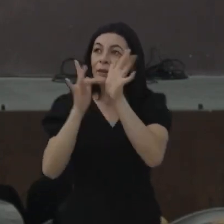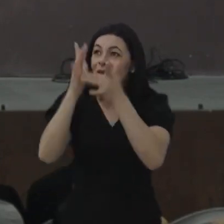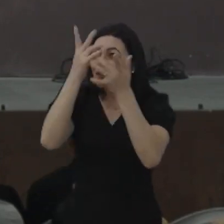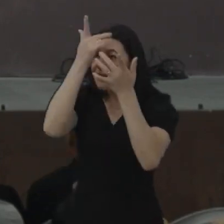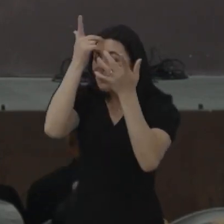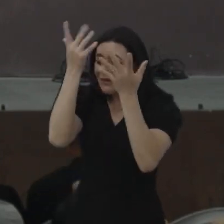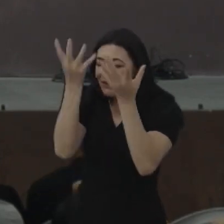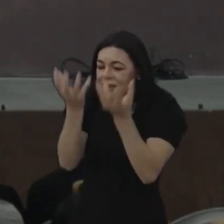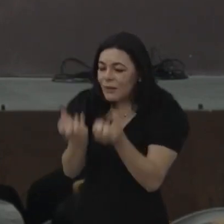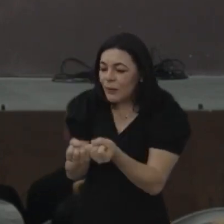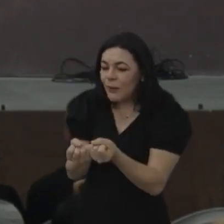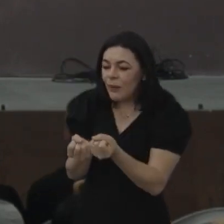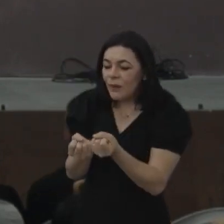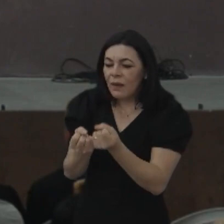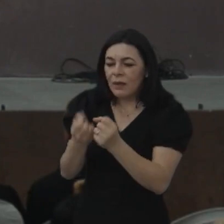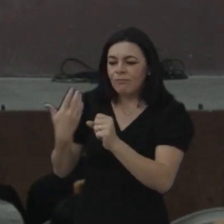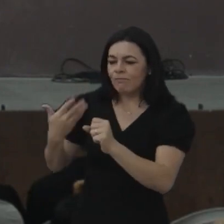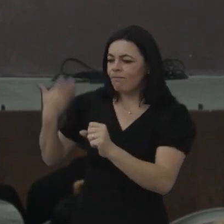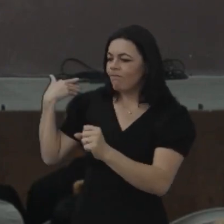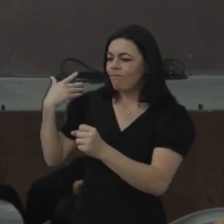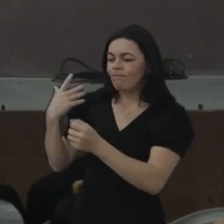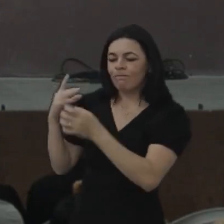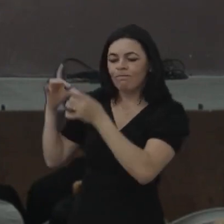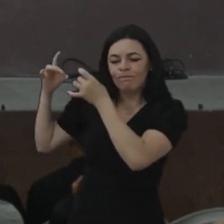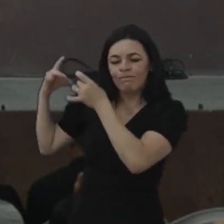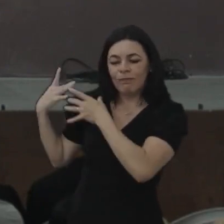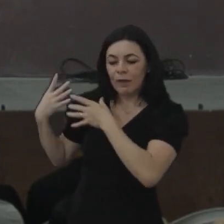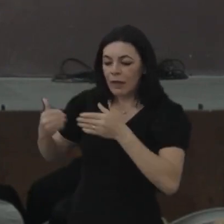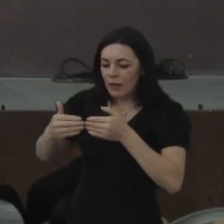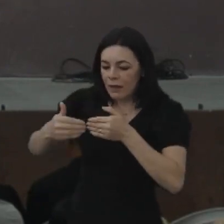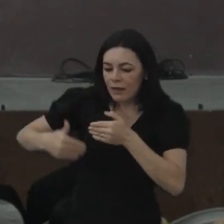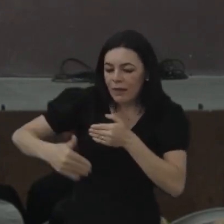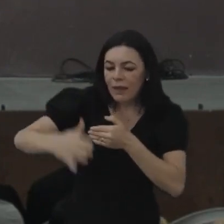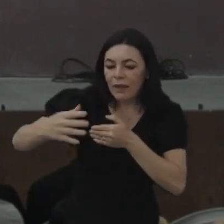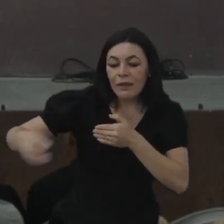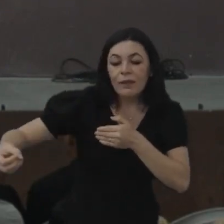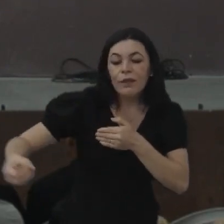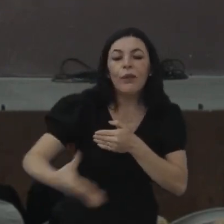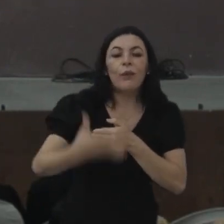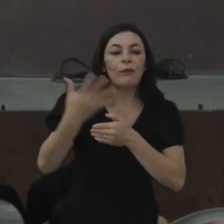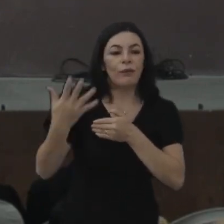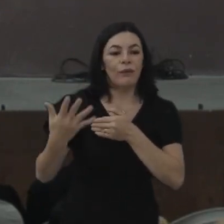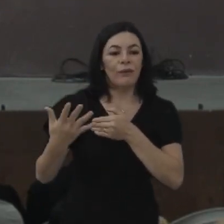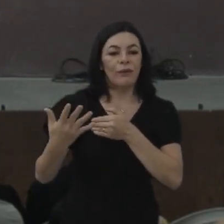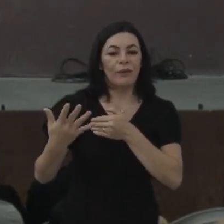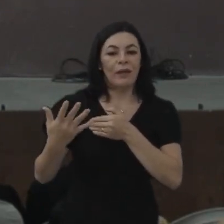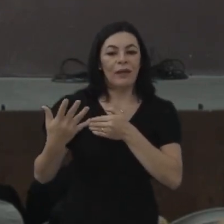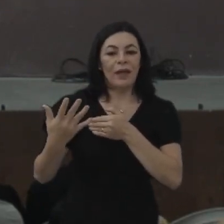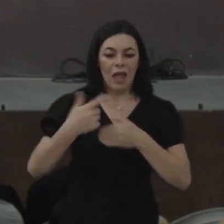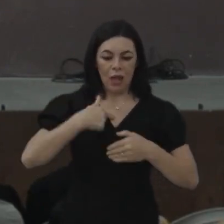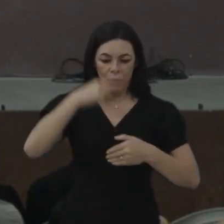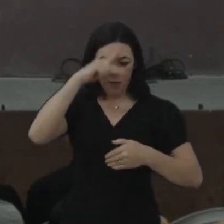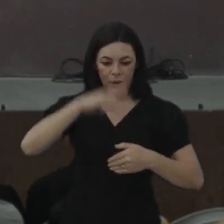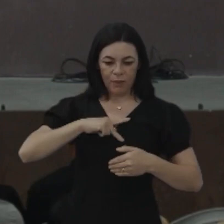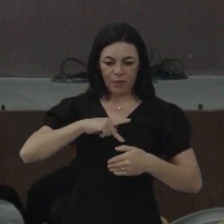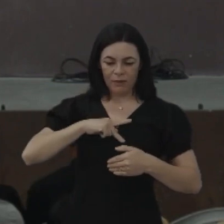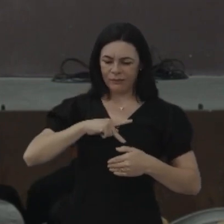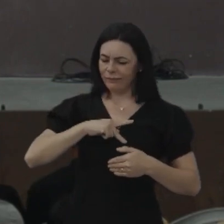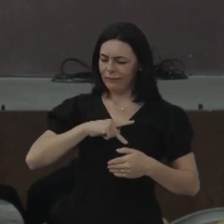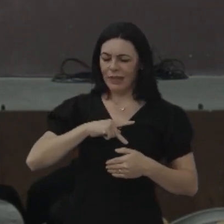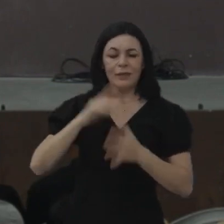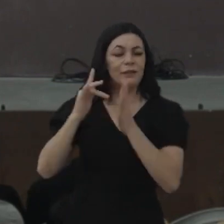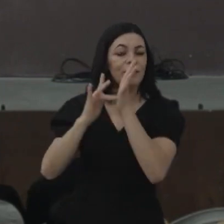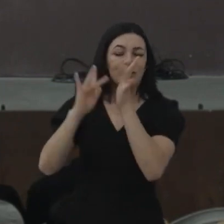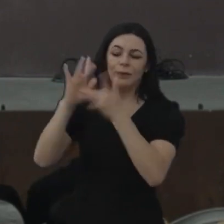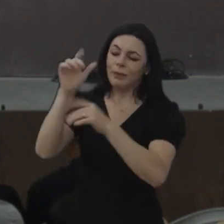criatura é, as coisas velhas se passaram e eis que tudo se fez novo. Não depende de você, depende de quem fez. Não depende de quem quer e